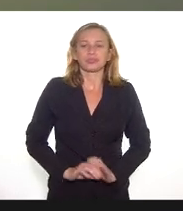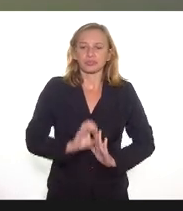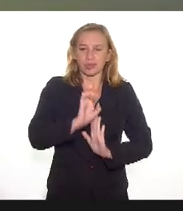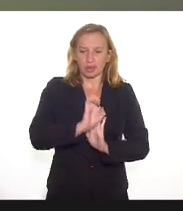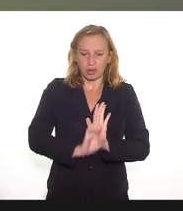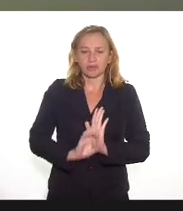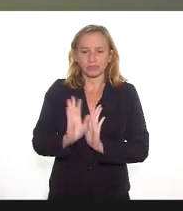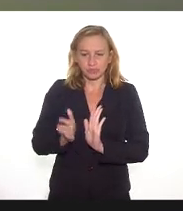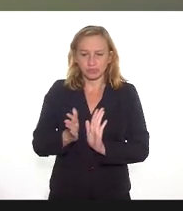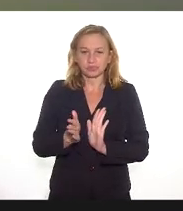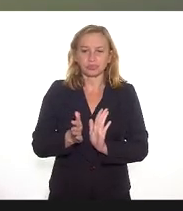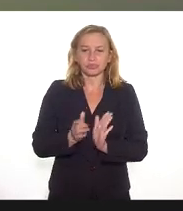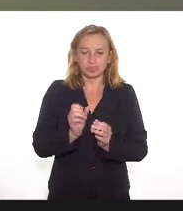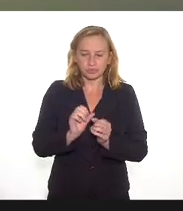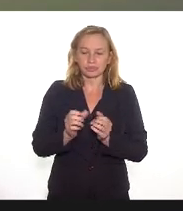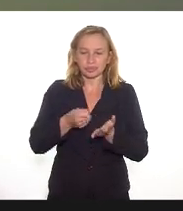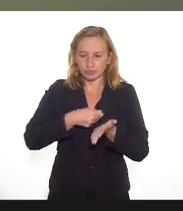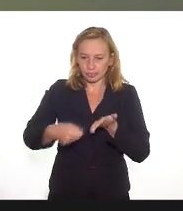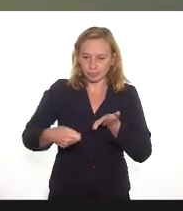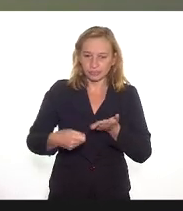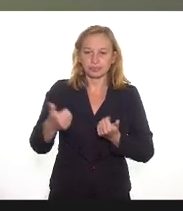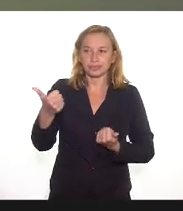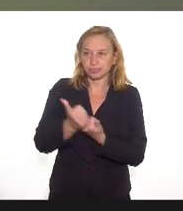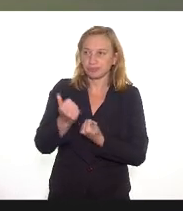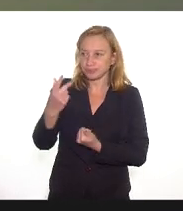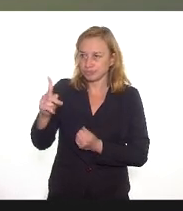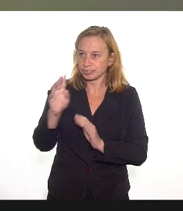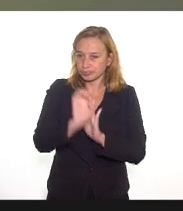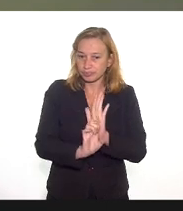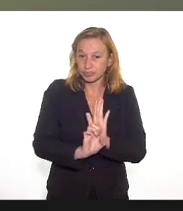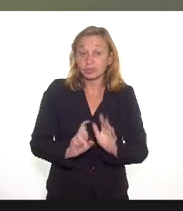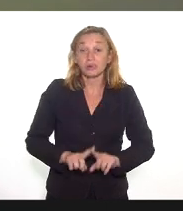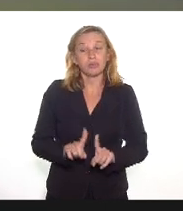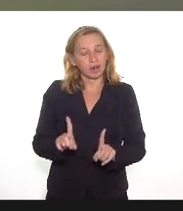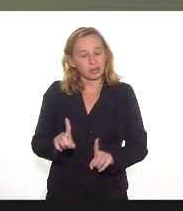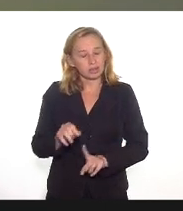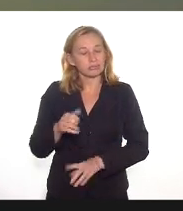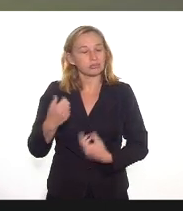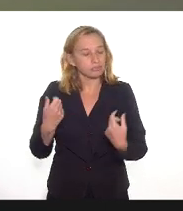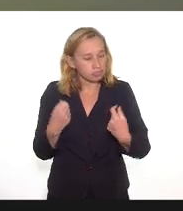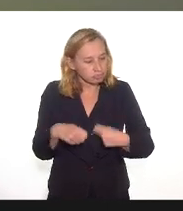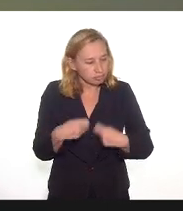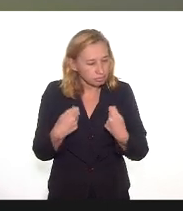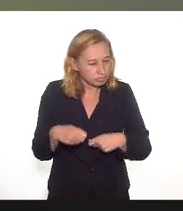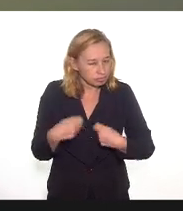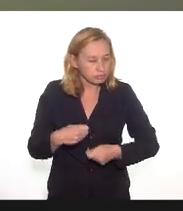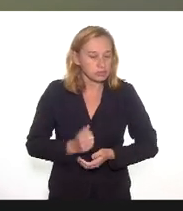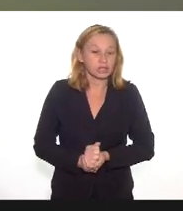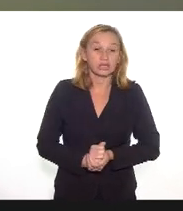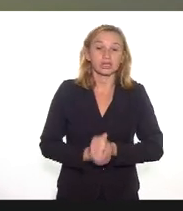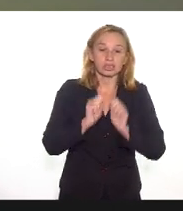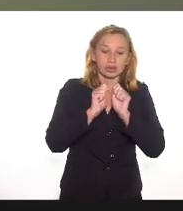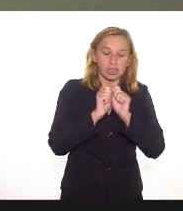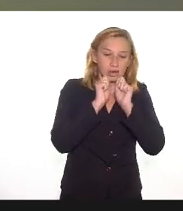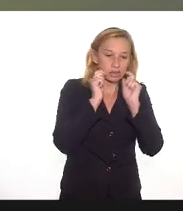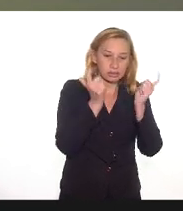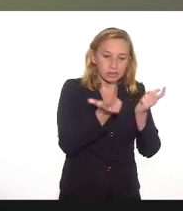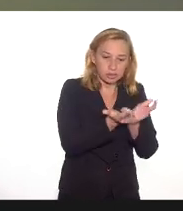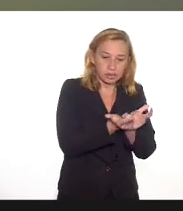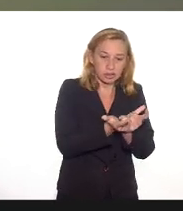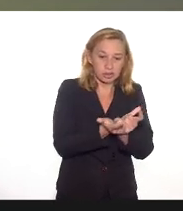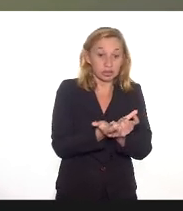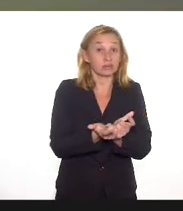né, o apoio à sua emenda, mas é preciso que a Assembleia Legislativa